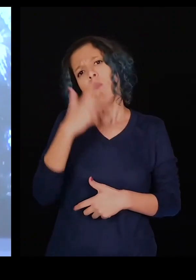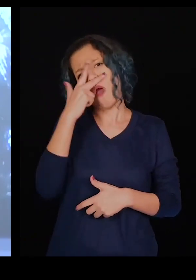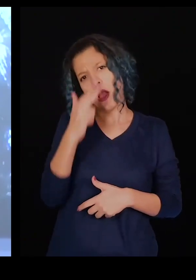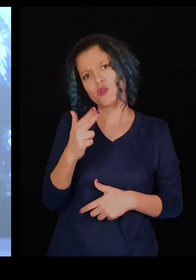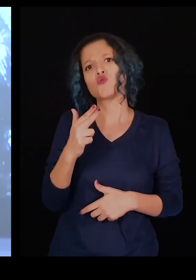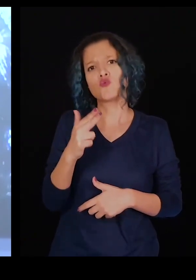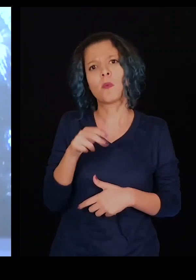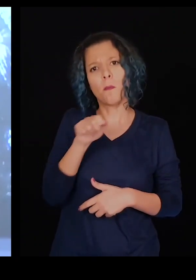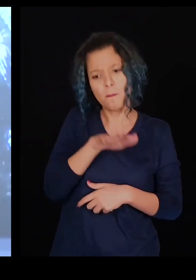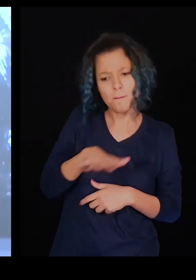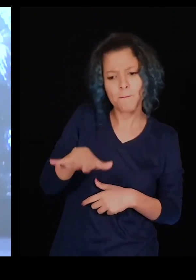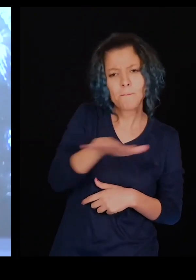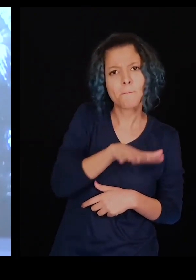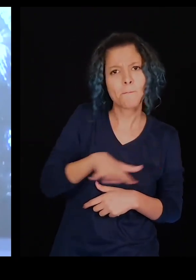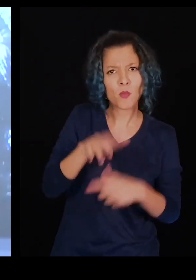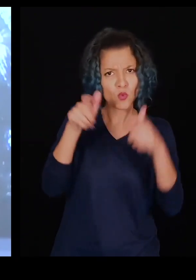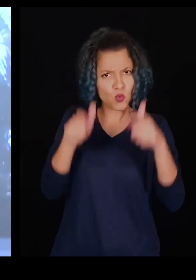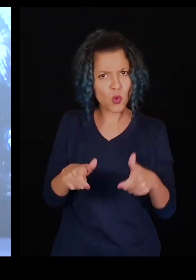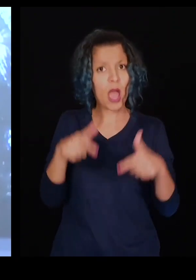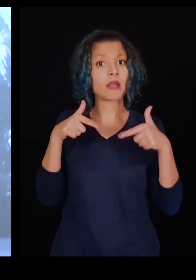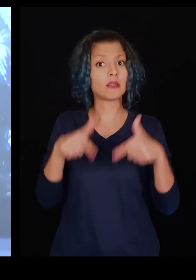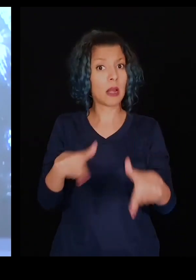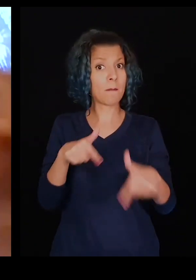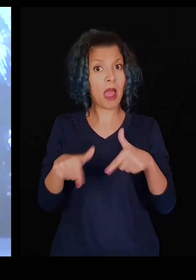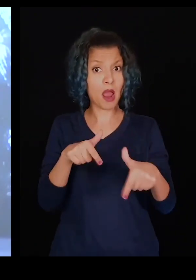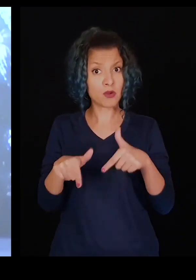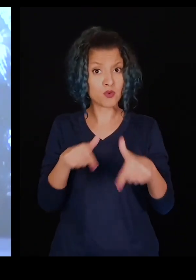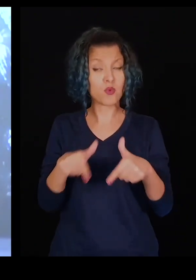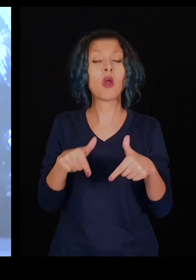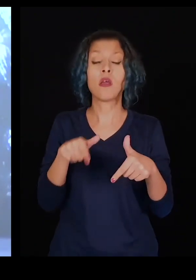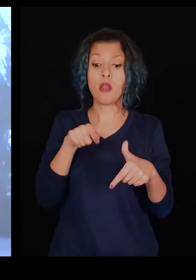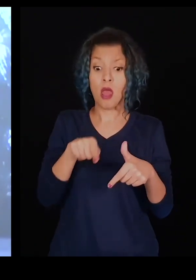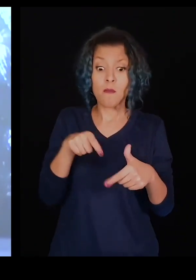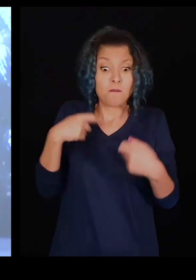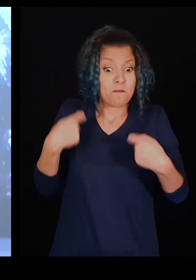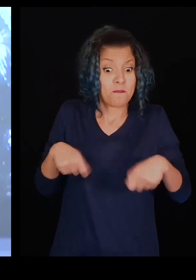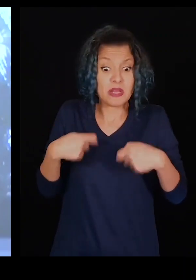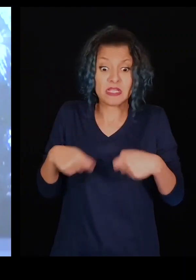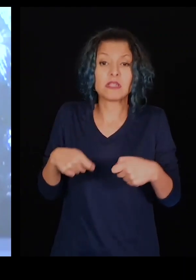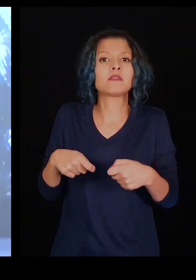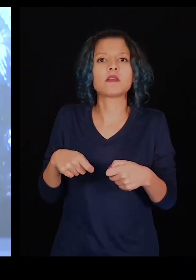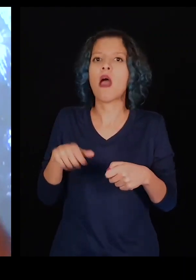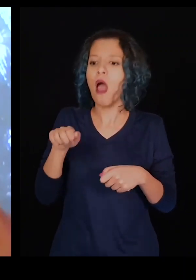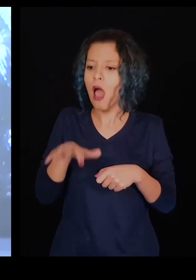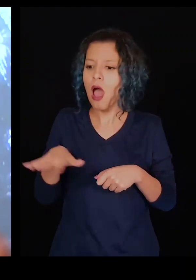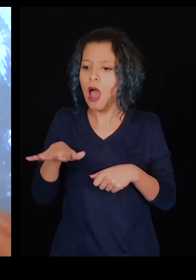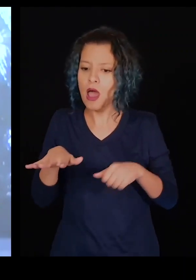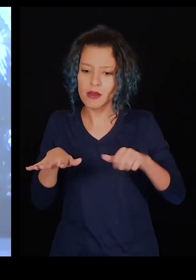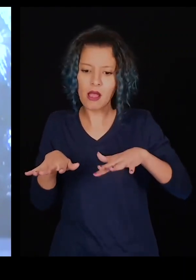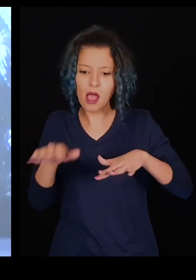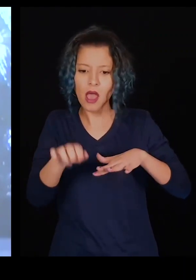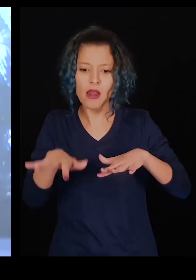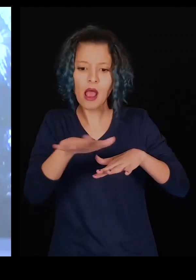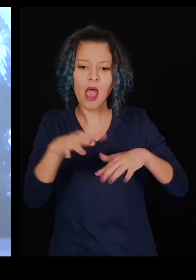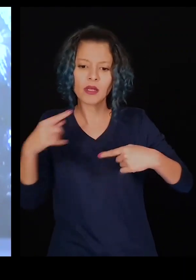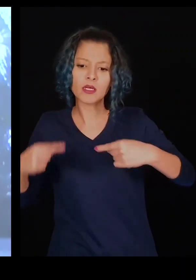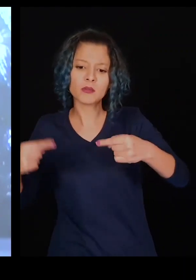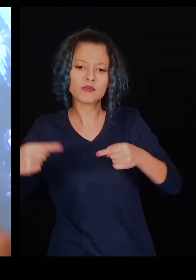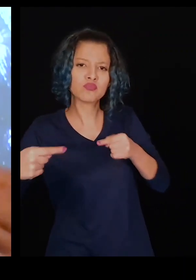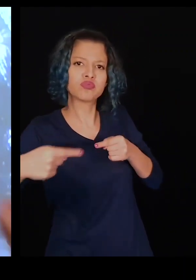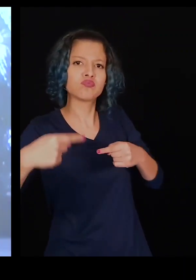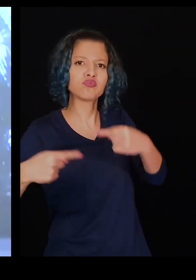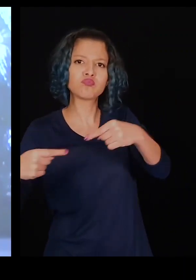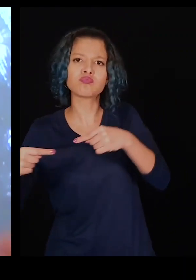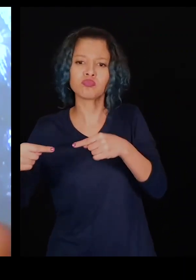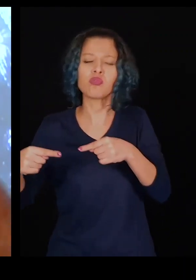o ambiente de trabalho exige um tratamento multidisciplinar nas grandes questões, nos